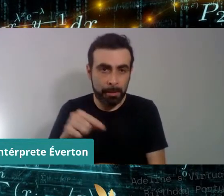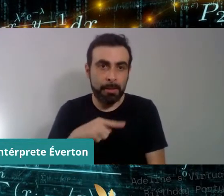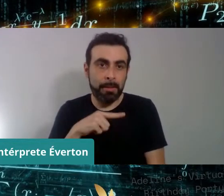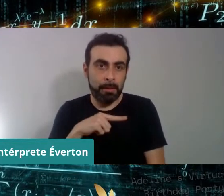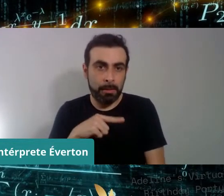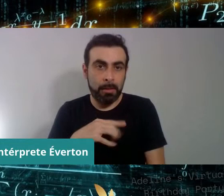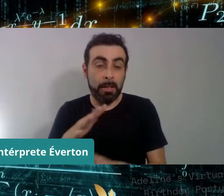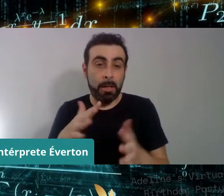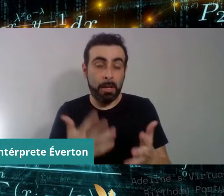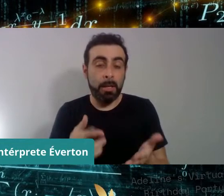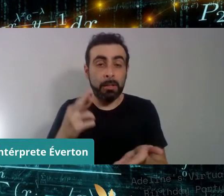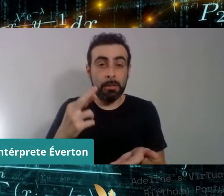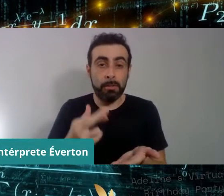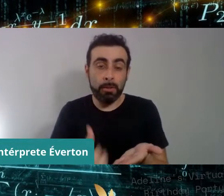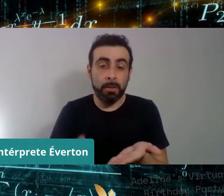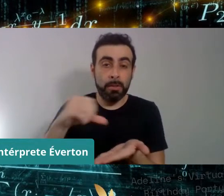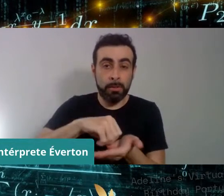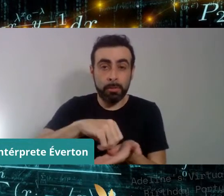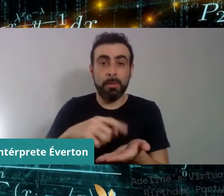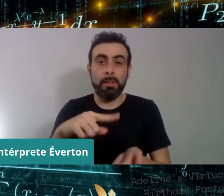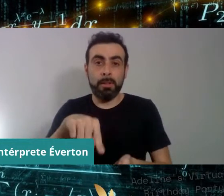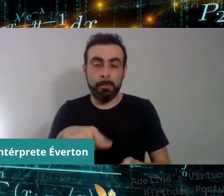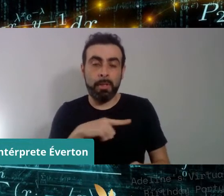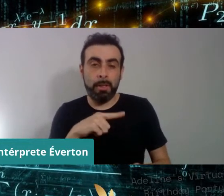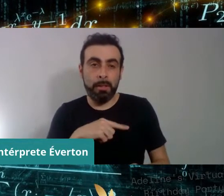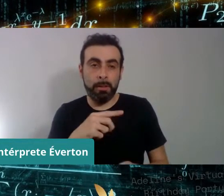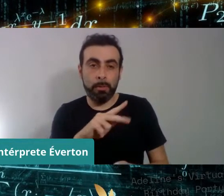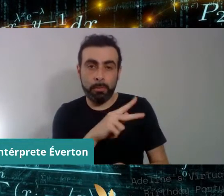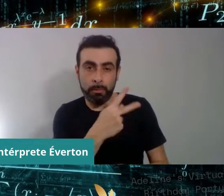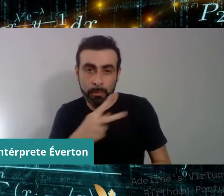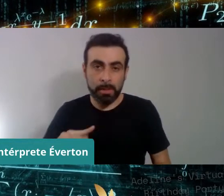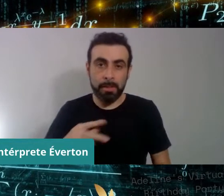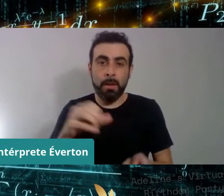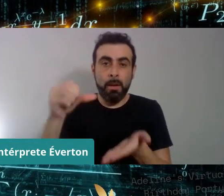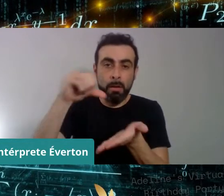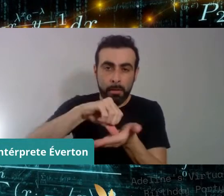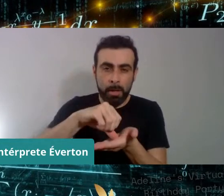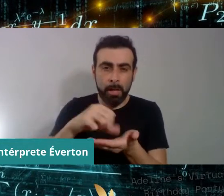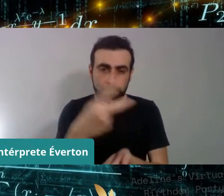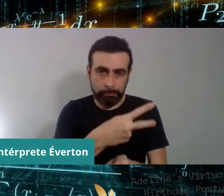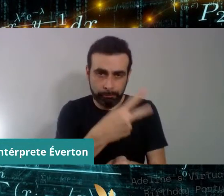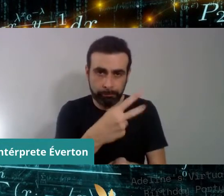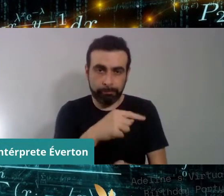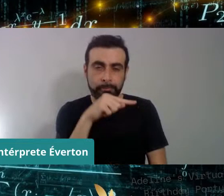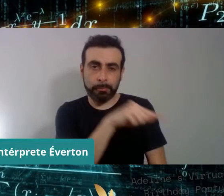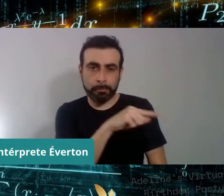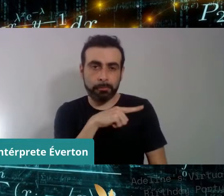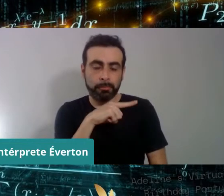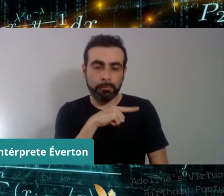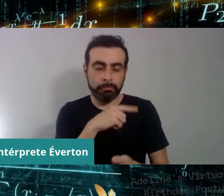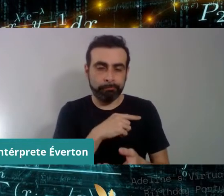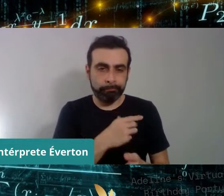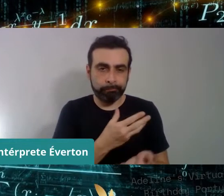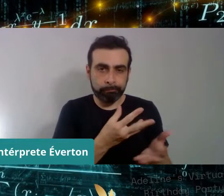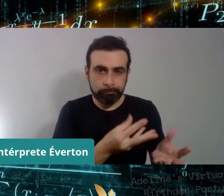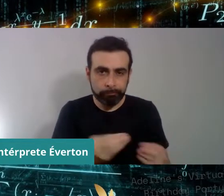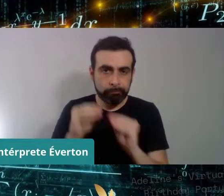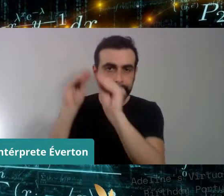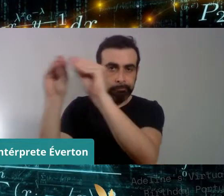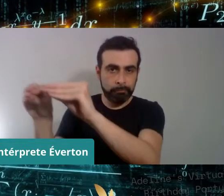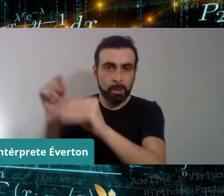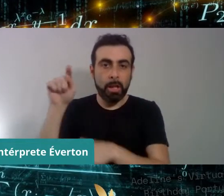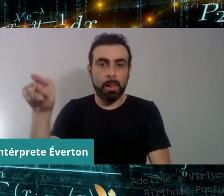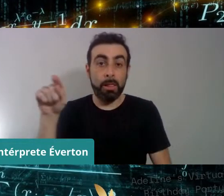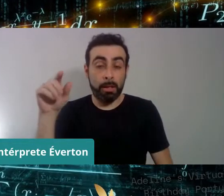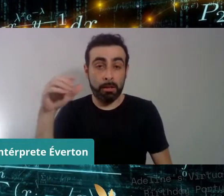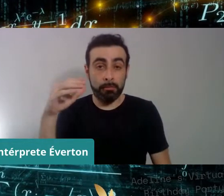nossa reitora e do nosso vice-reitor, que passaram o dia de hoje em Curitiba tentando resolver